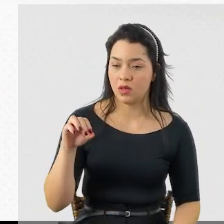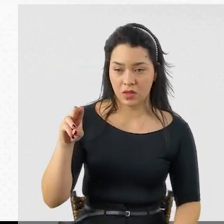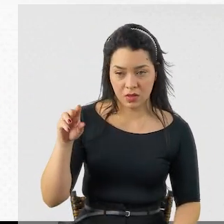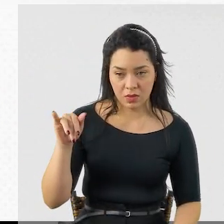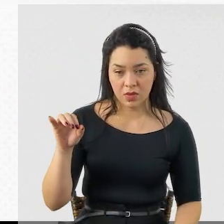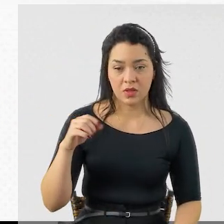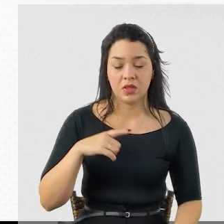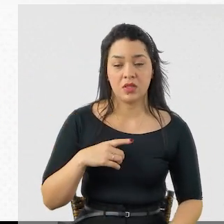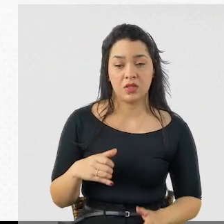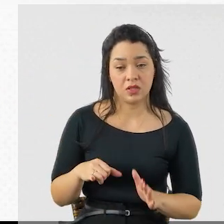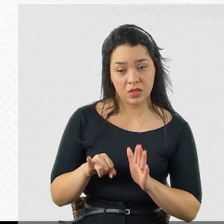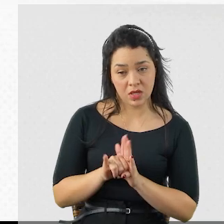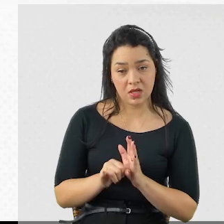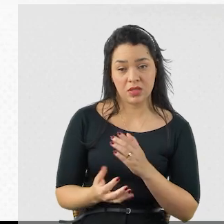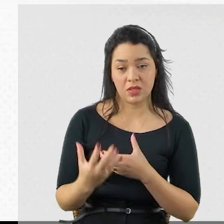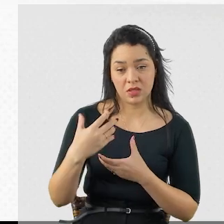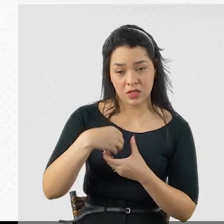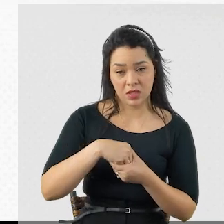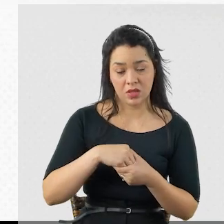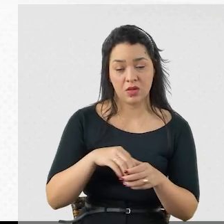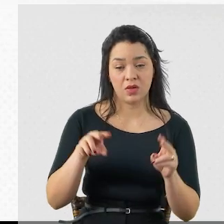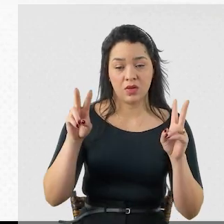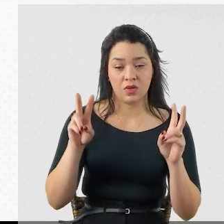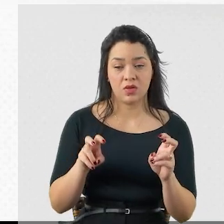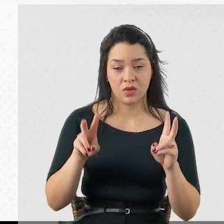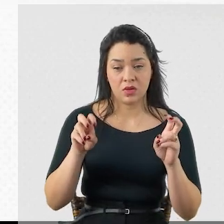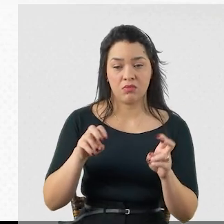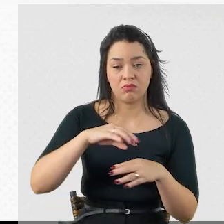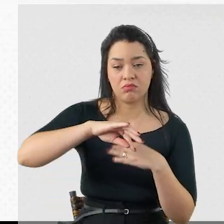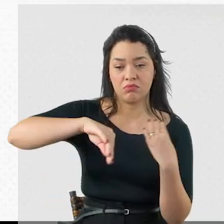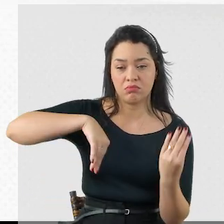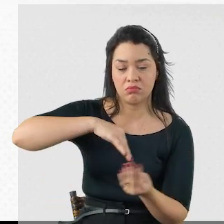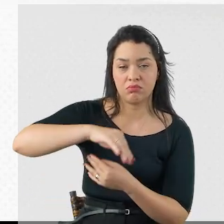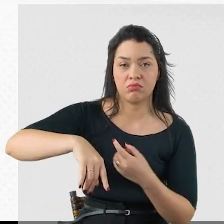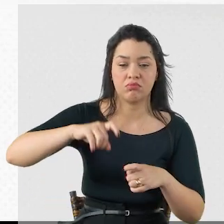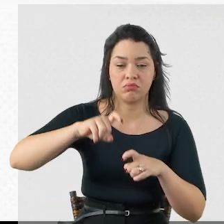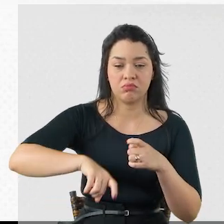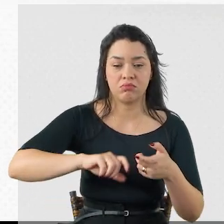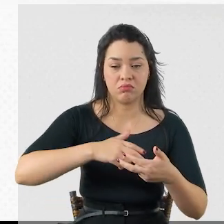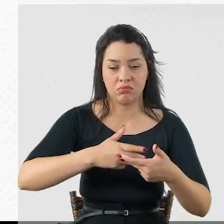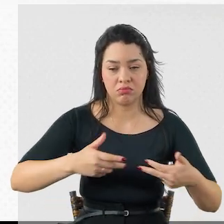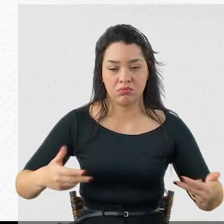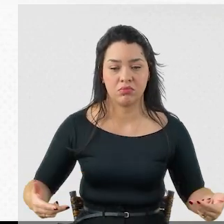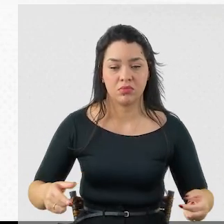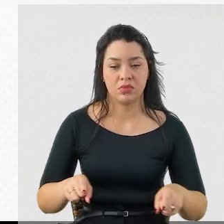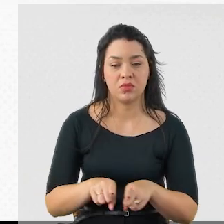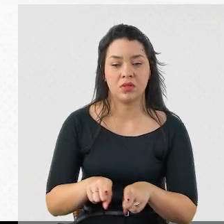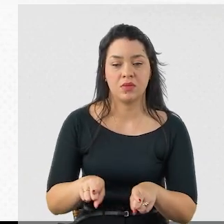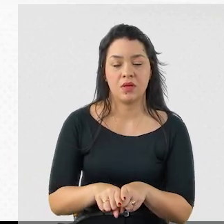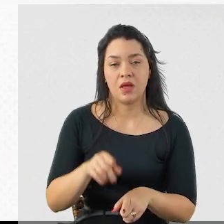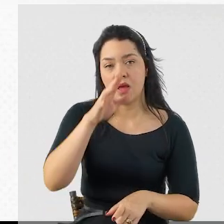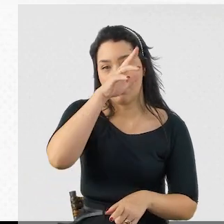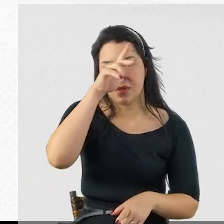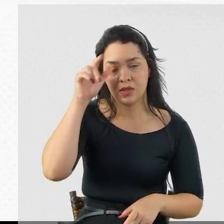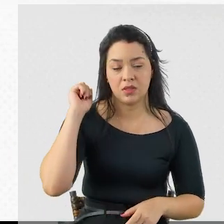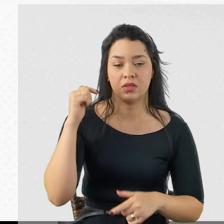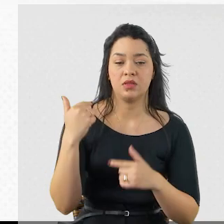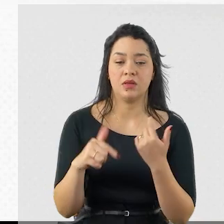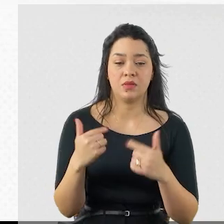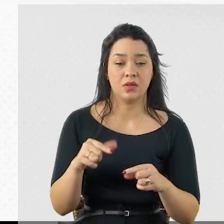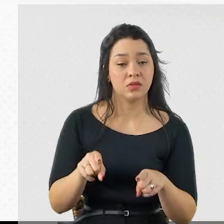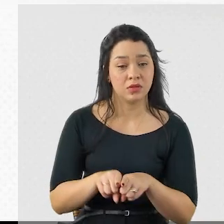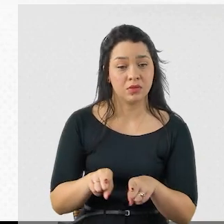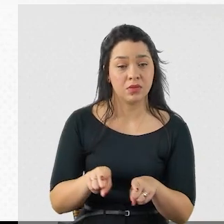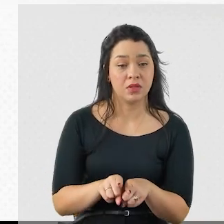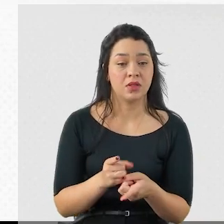de identidades inseridas em temas como miscigenação, sexualidade e cotidiano amazônico. Ele trabalha fotografia e